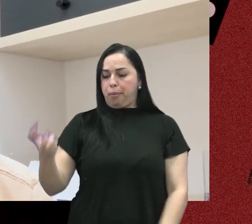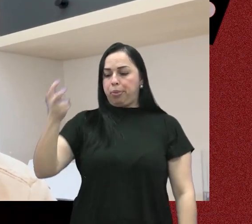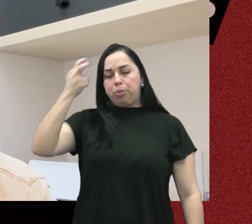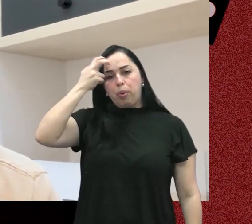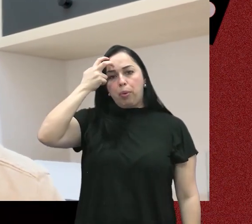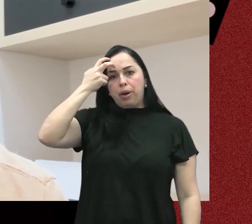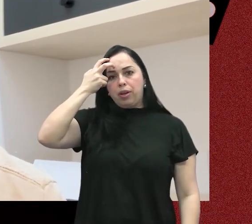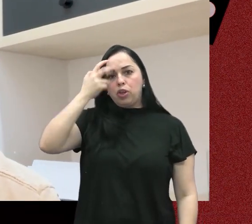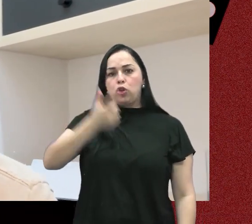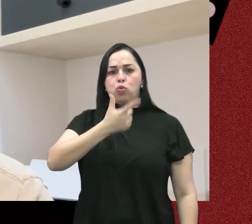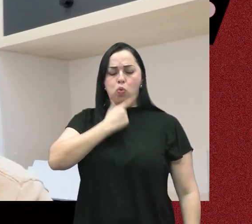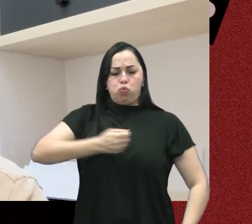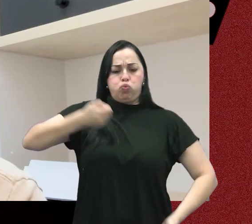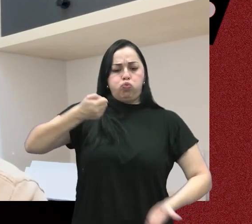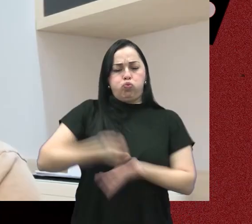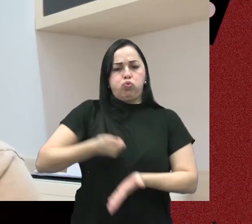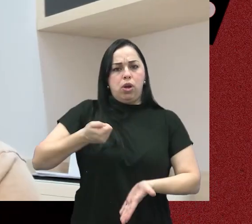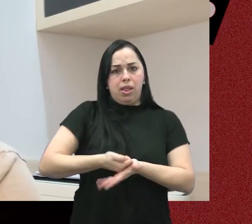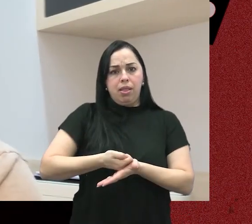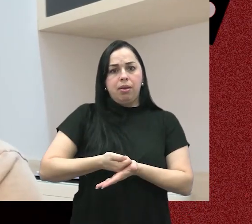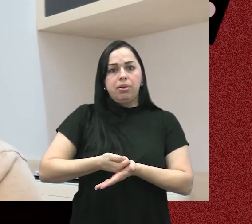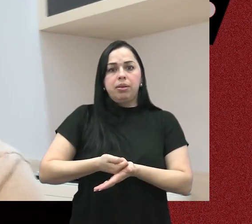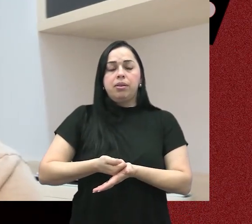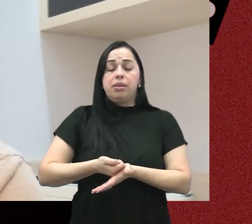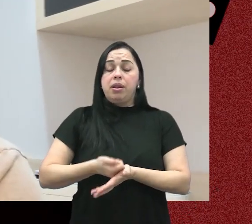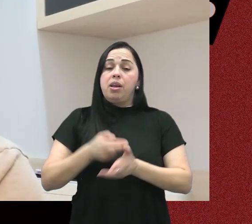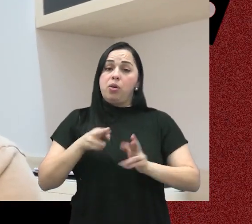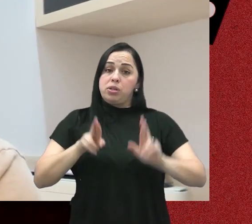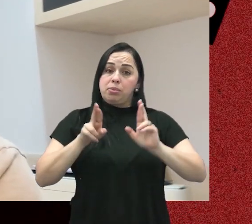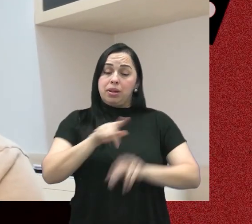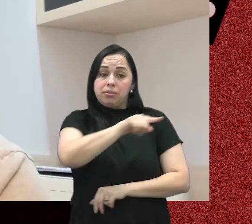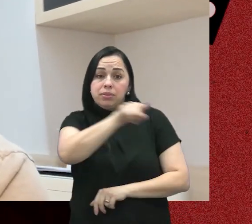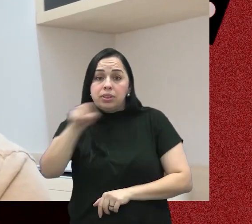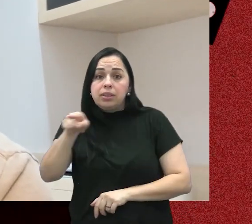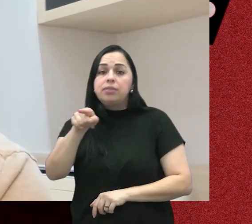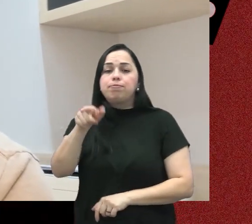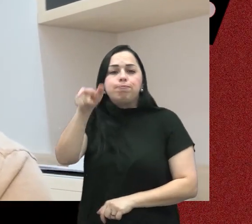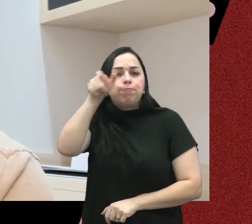cultura misógina, machista aqui. Espero que vocês possam assistir,